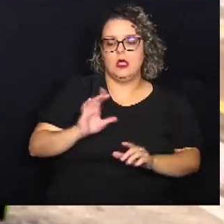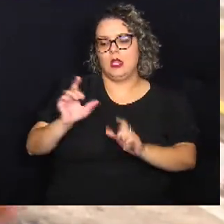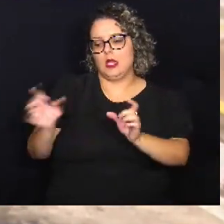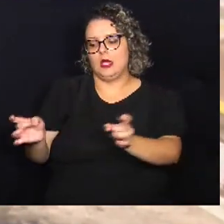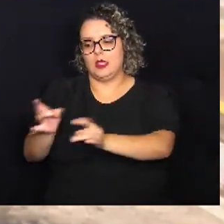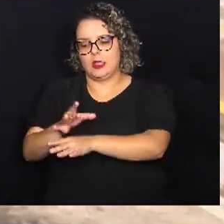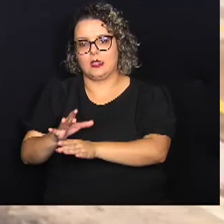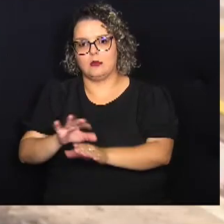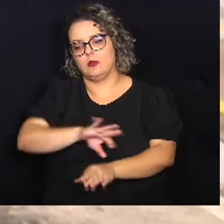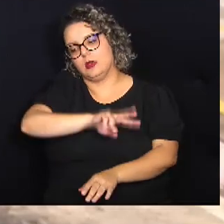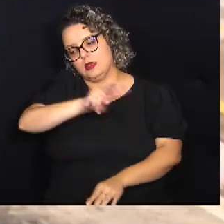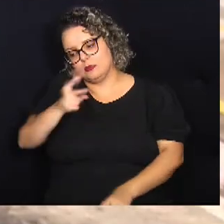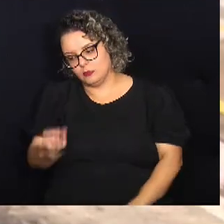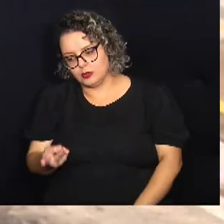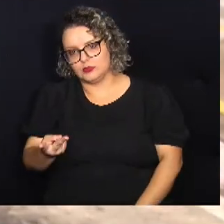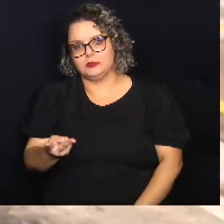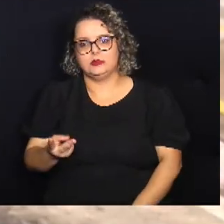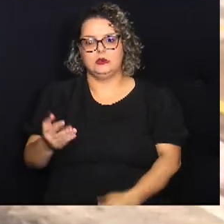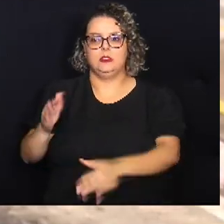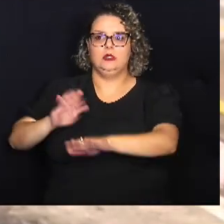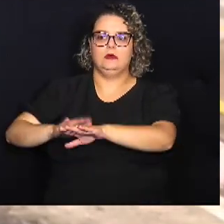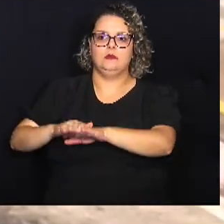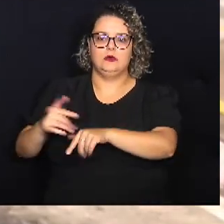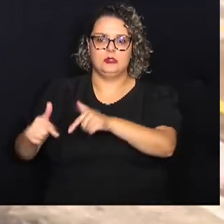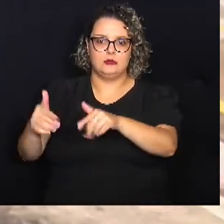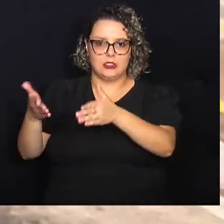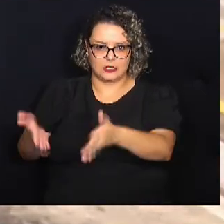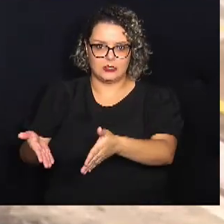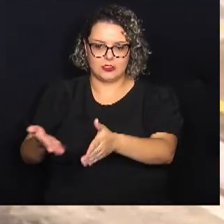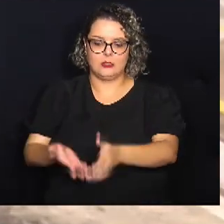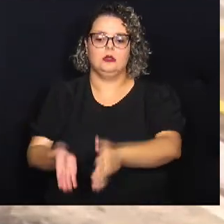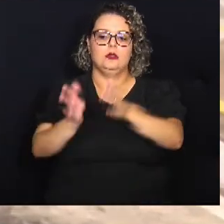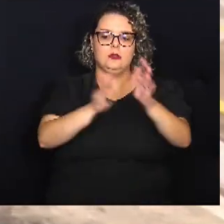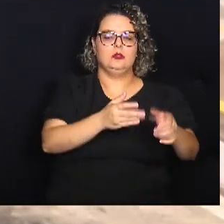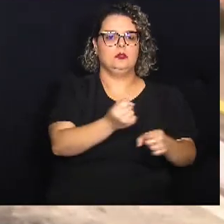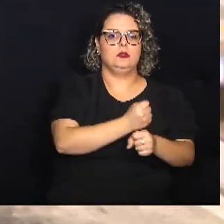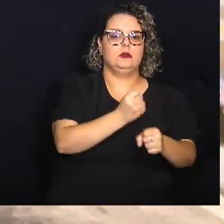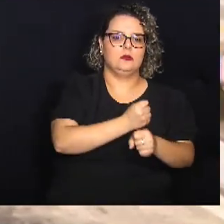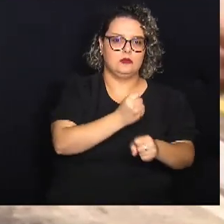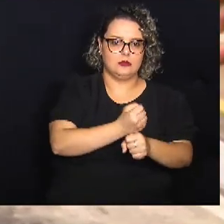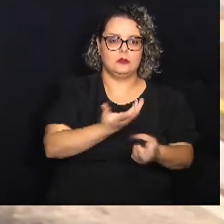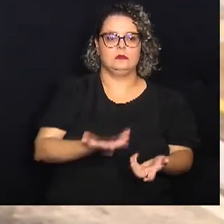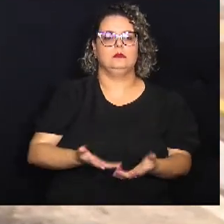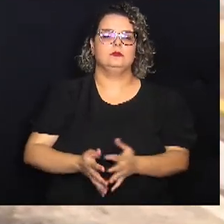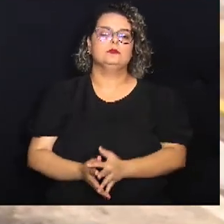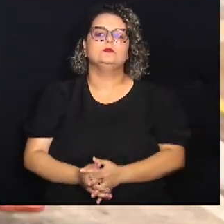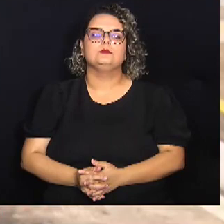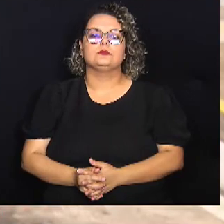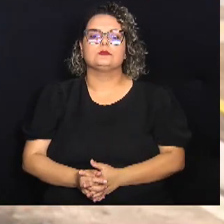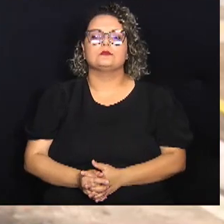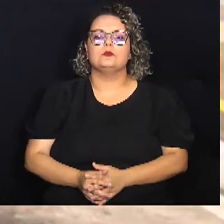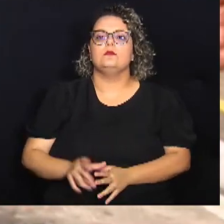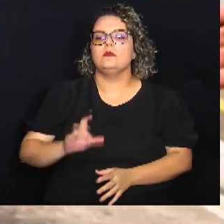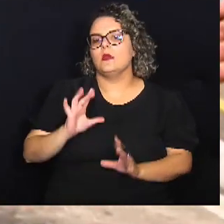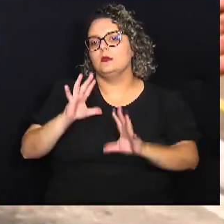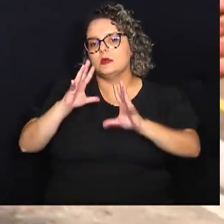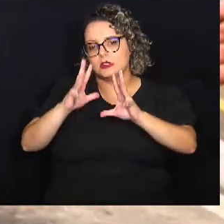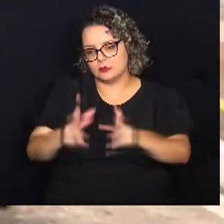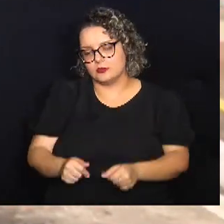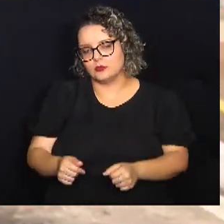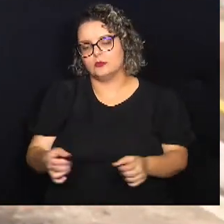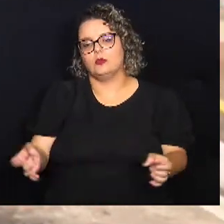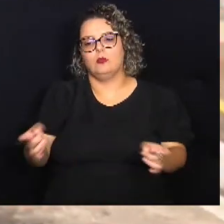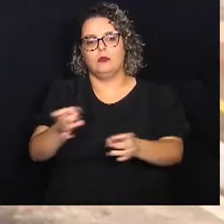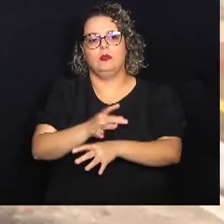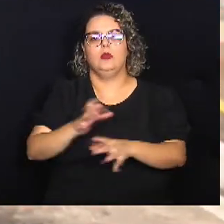primeiro trecho acabar, nós vamos mudar de lado, passa a funcionar um novo, a primeira fase que já